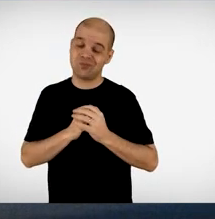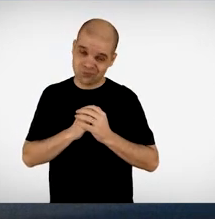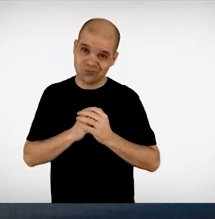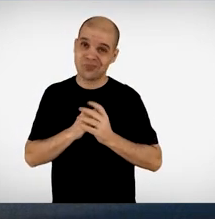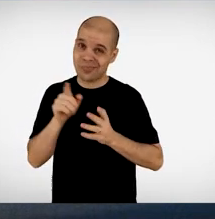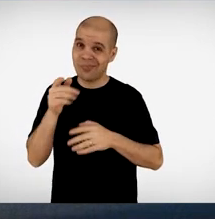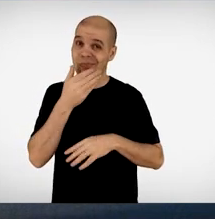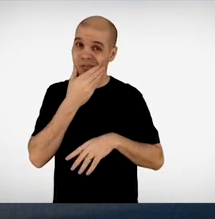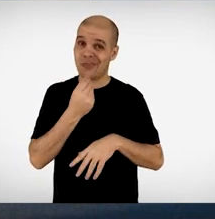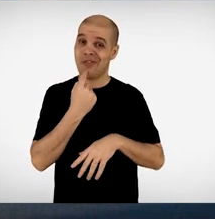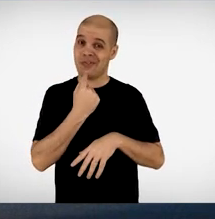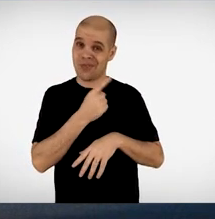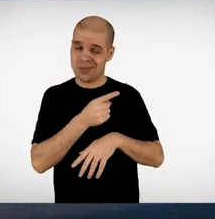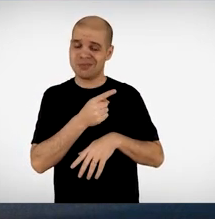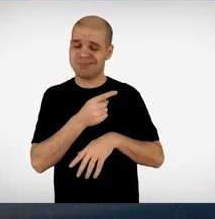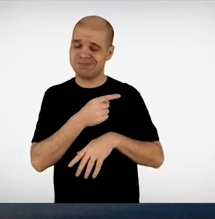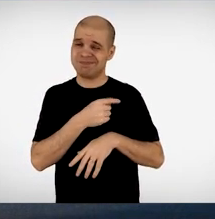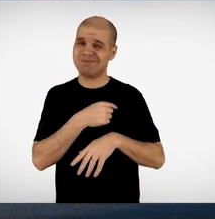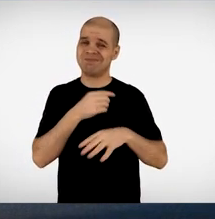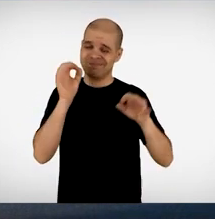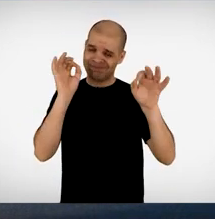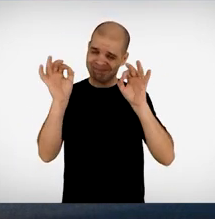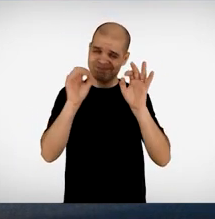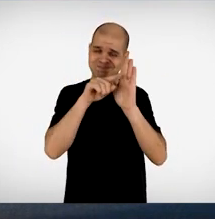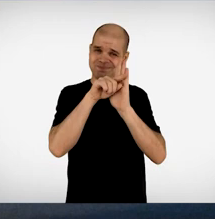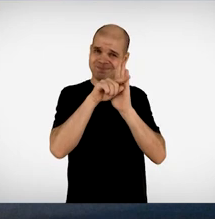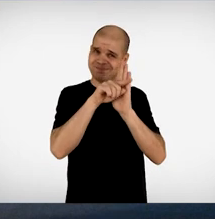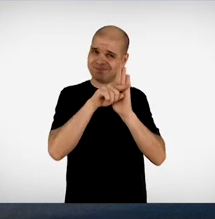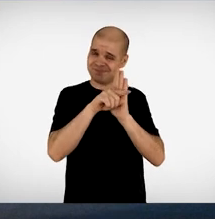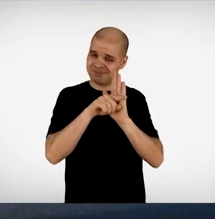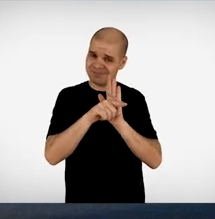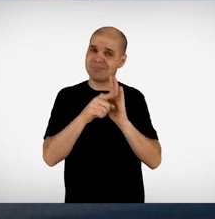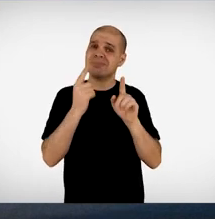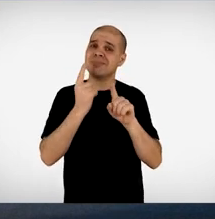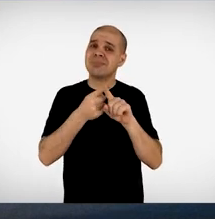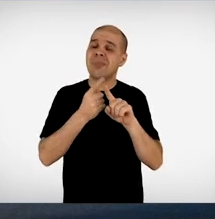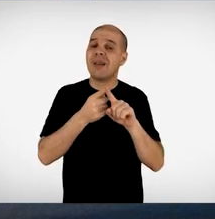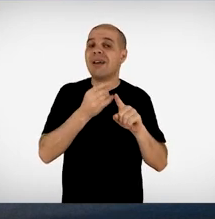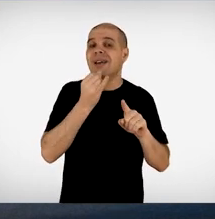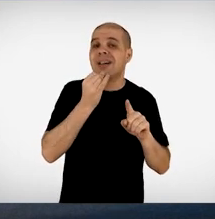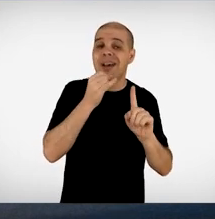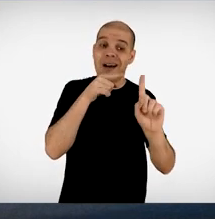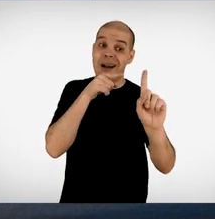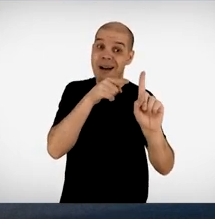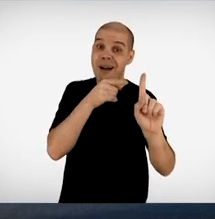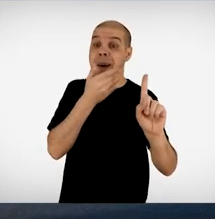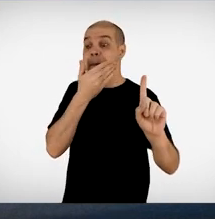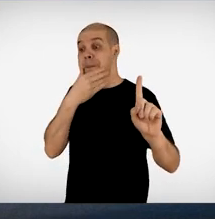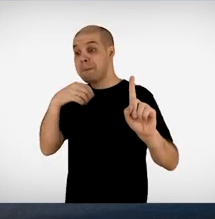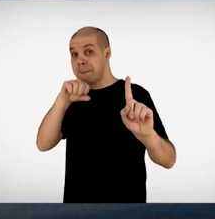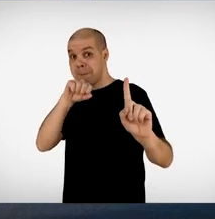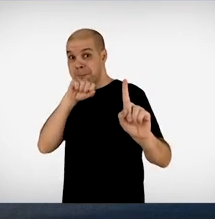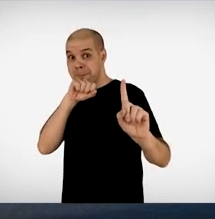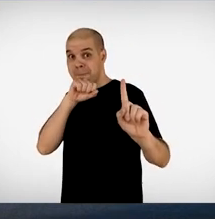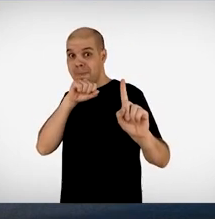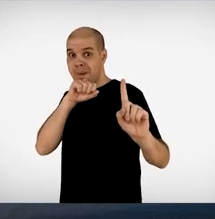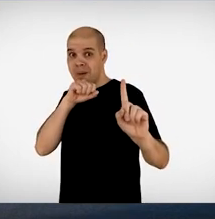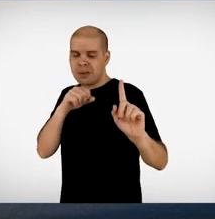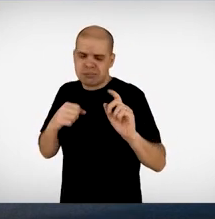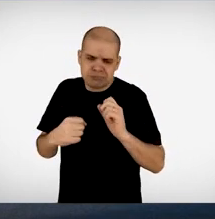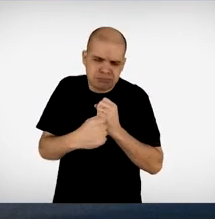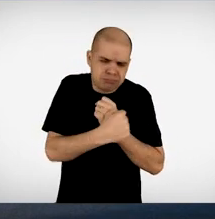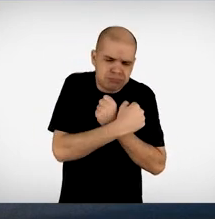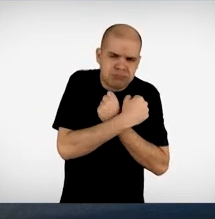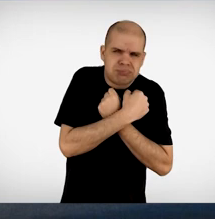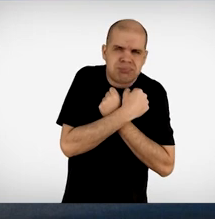Eu com a minha psicanálise, me levaria, pensaria isso. Não, ela teve um pai que não conseguiu abraçá-la completamente, né?